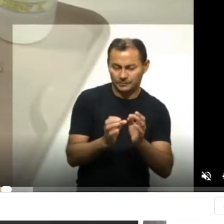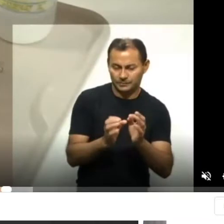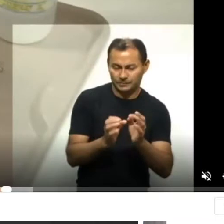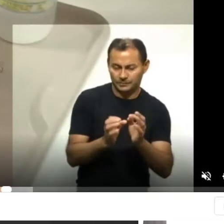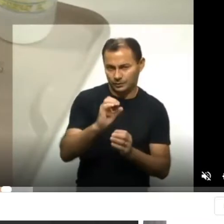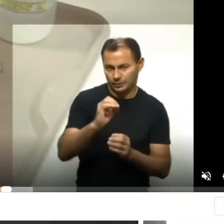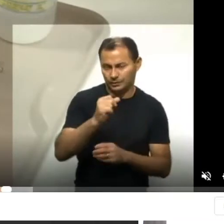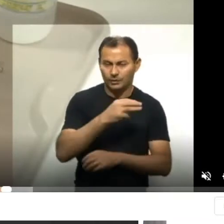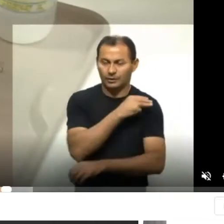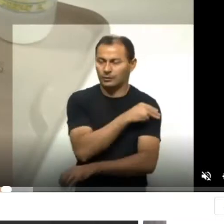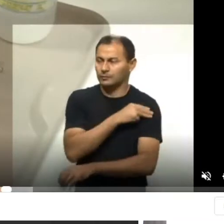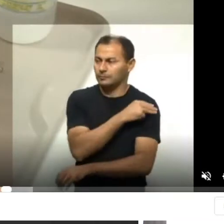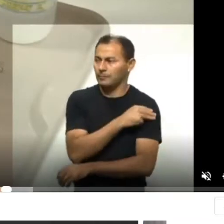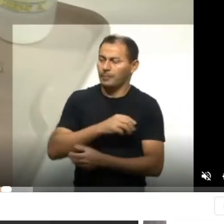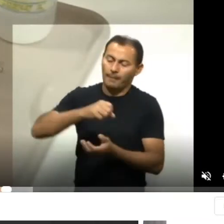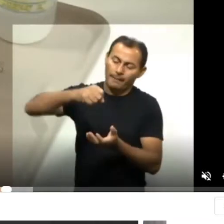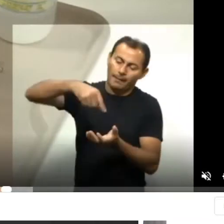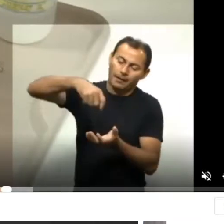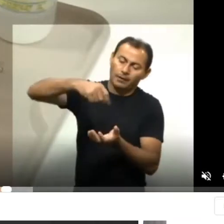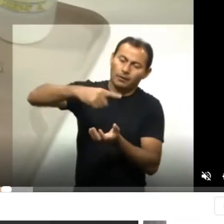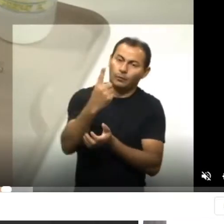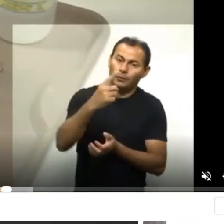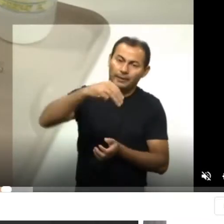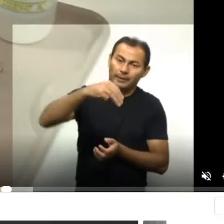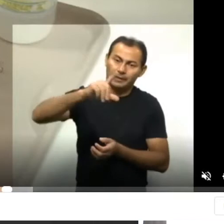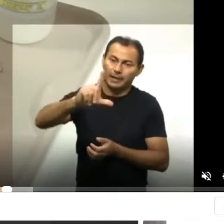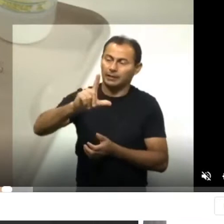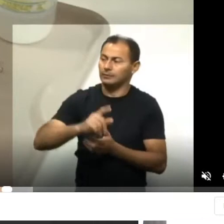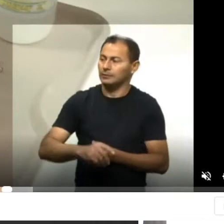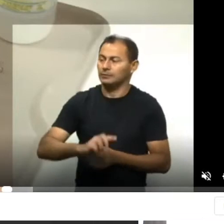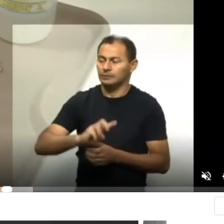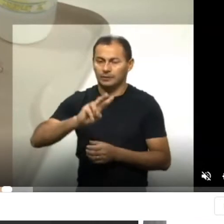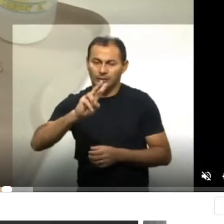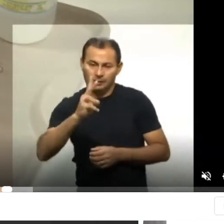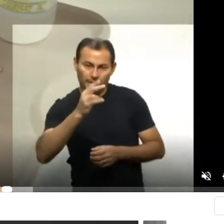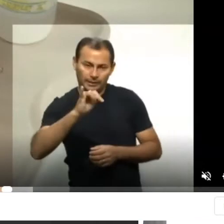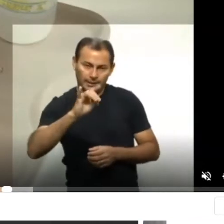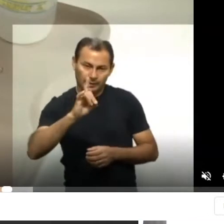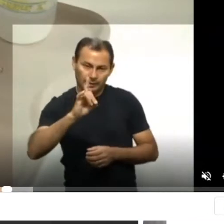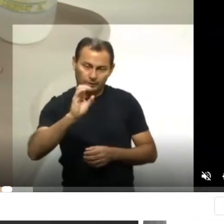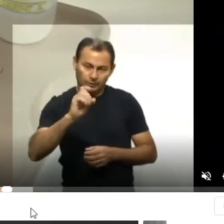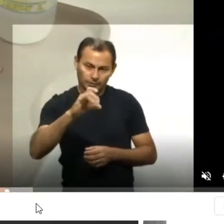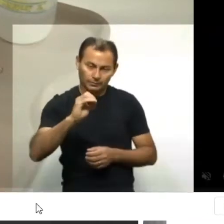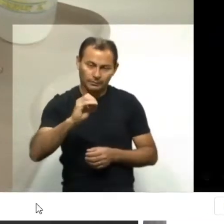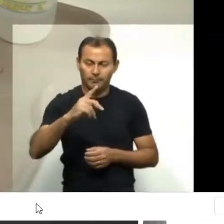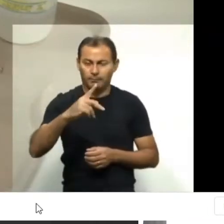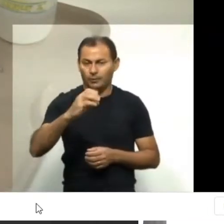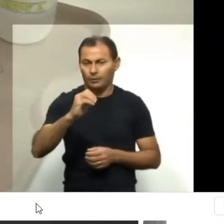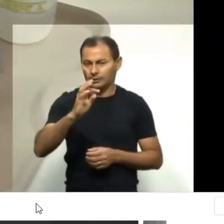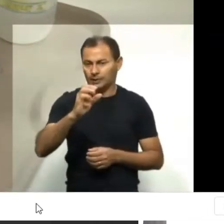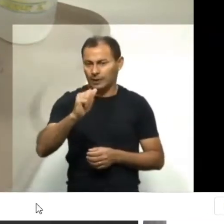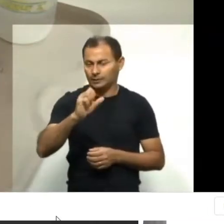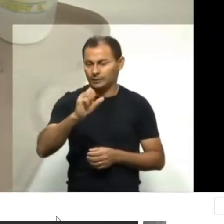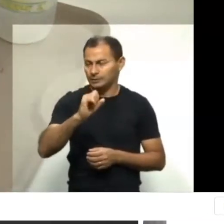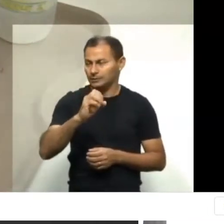de potássio. Eu vou pegar 1 ml de hidróxido de potássio a 10%.